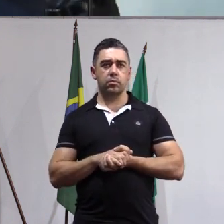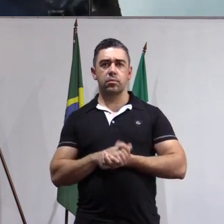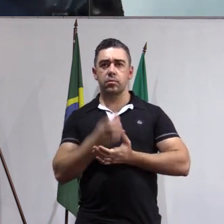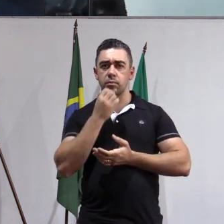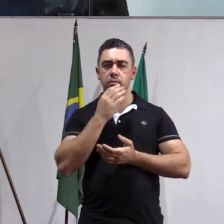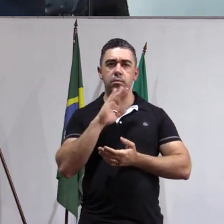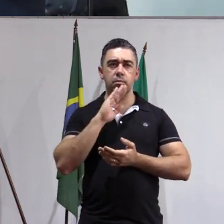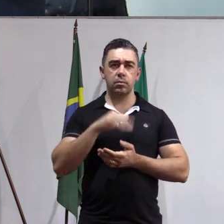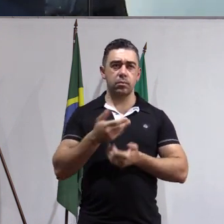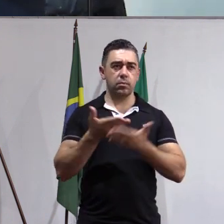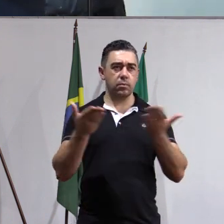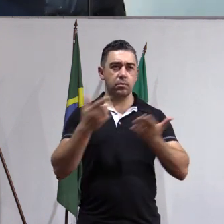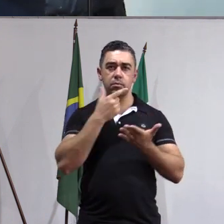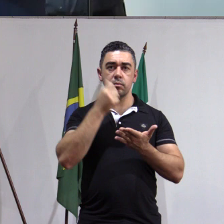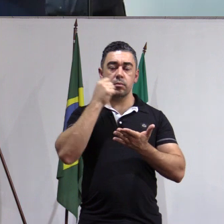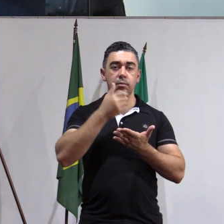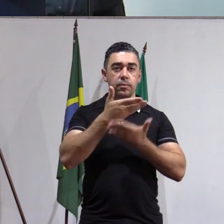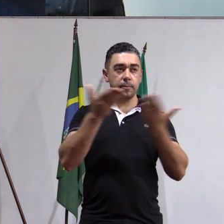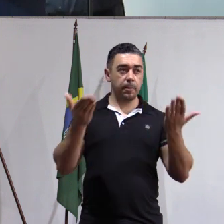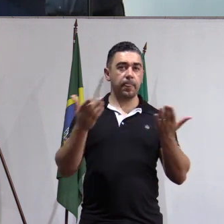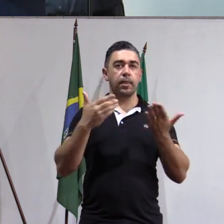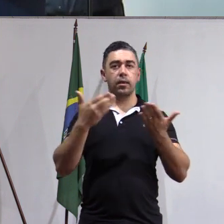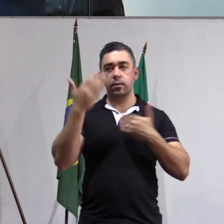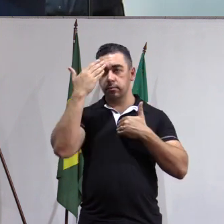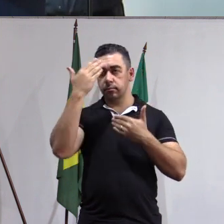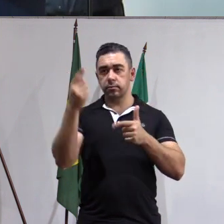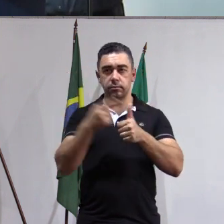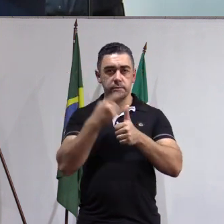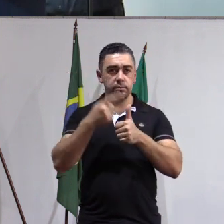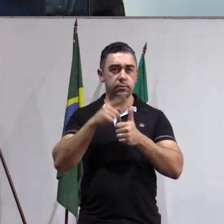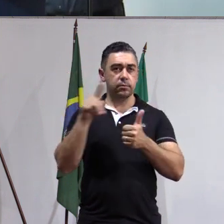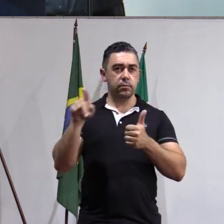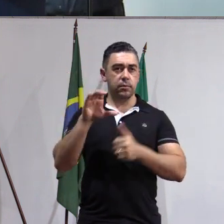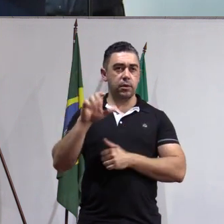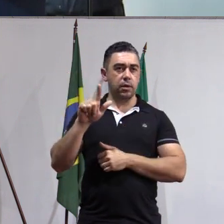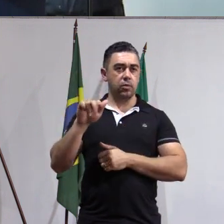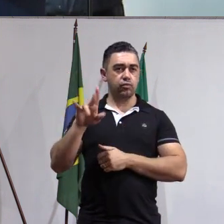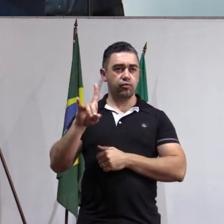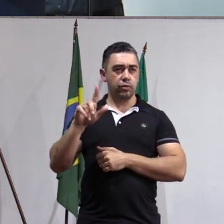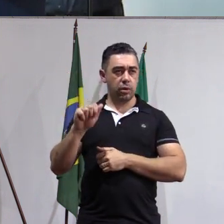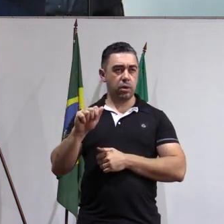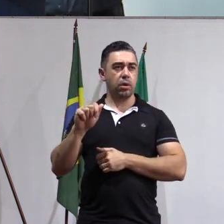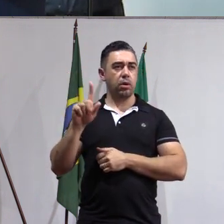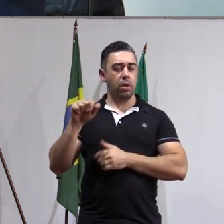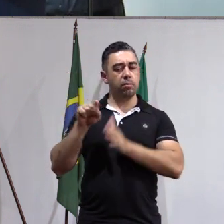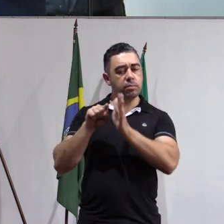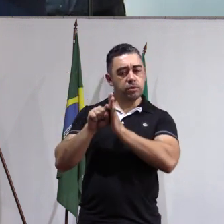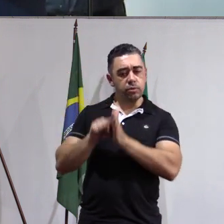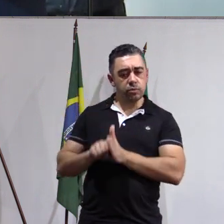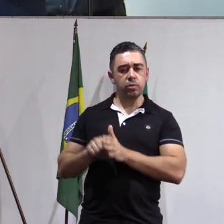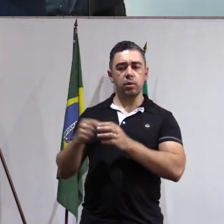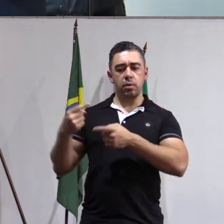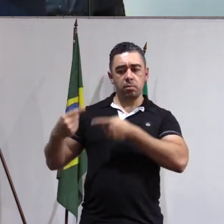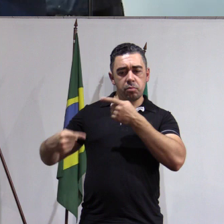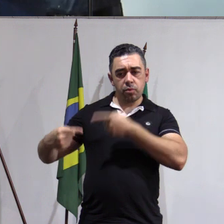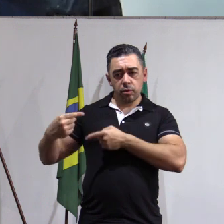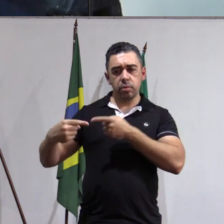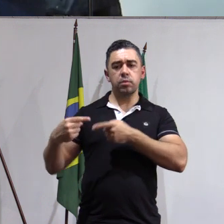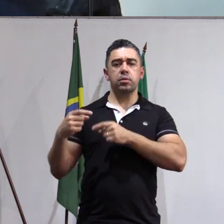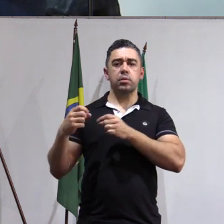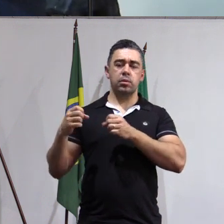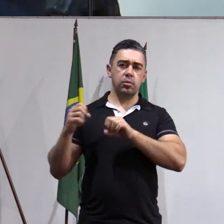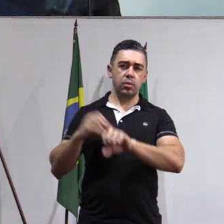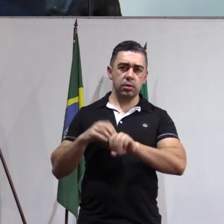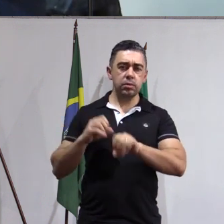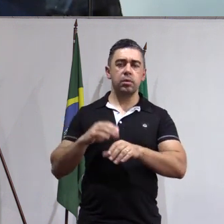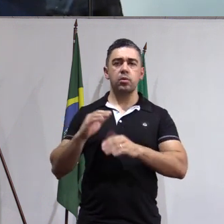Boa tarde a todos e todas. Eu gostaria primeiro de agradecer a professora Cláudia Moreira, pesquisadora de políticas educacionais de ensino superior, que